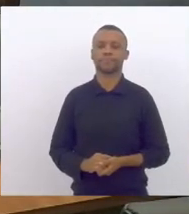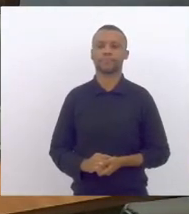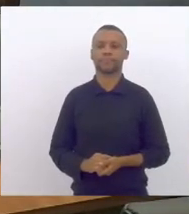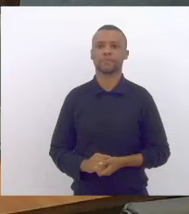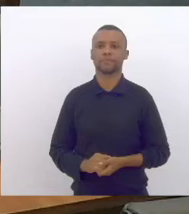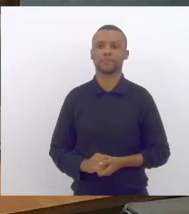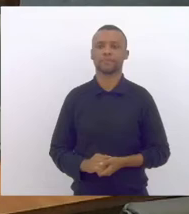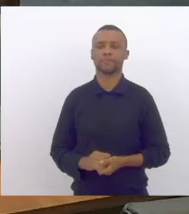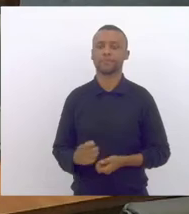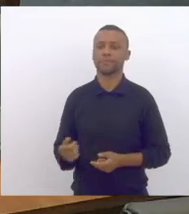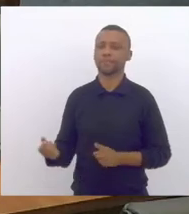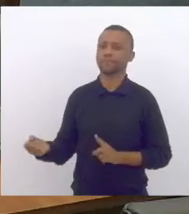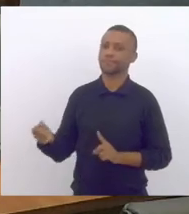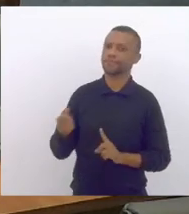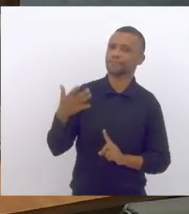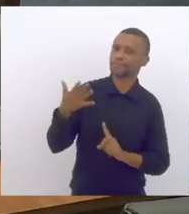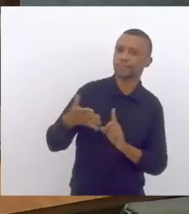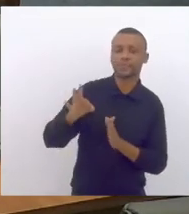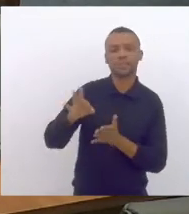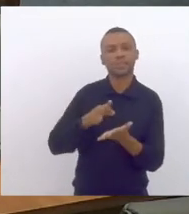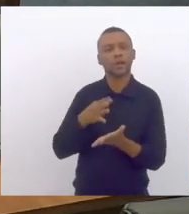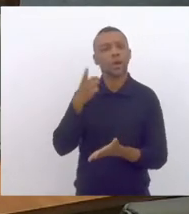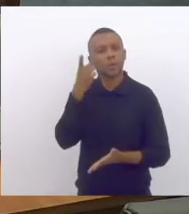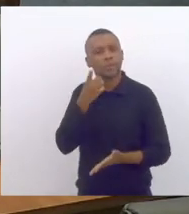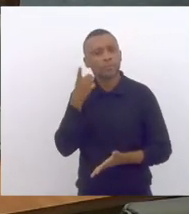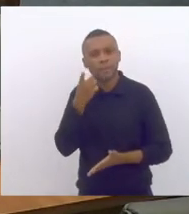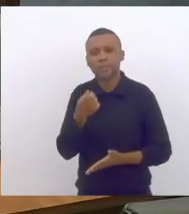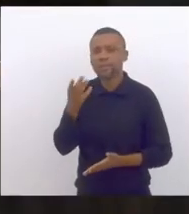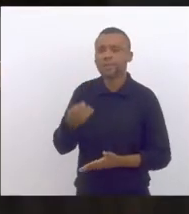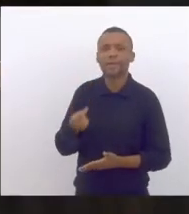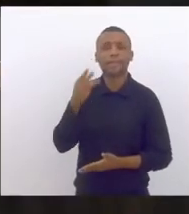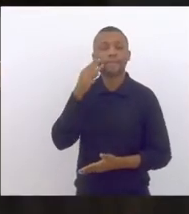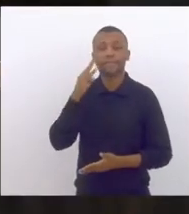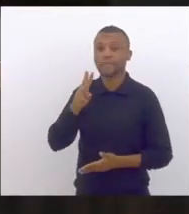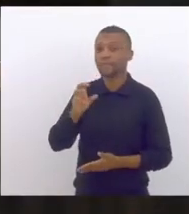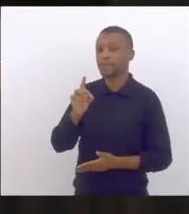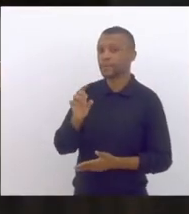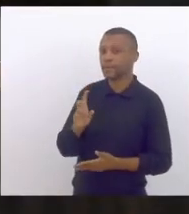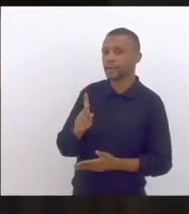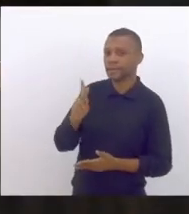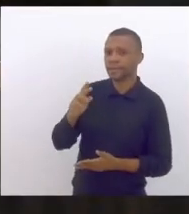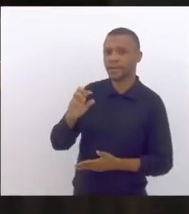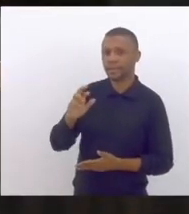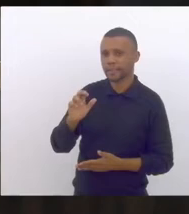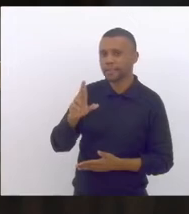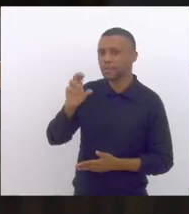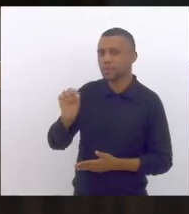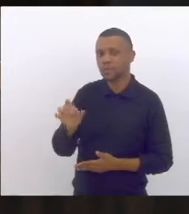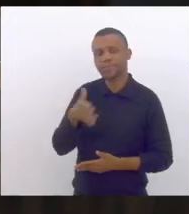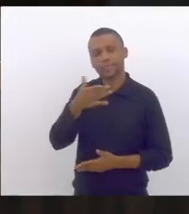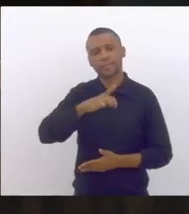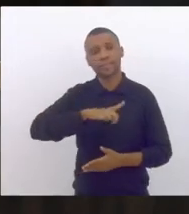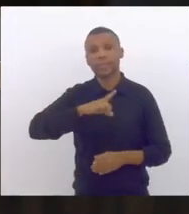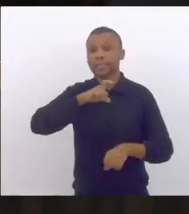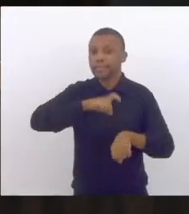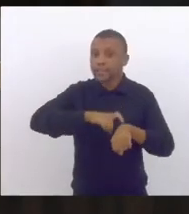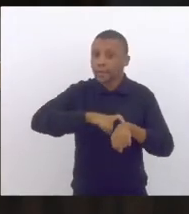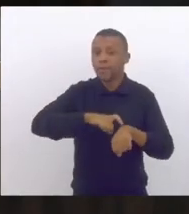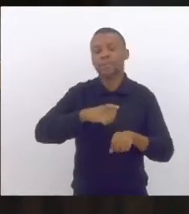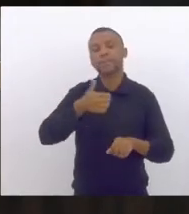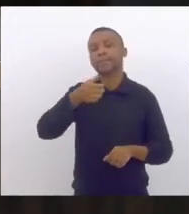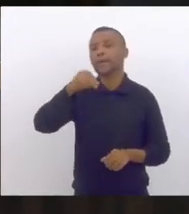próxima da escrita é o nome Deputado Valdete Carneiro vossa excelência dispõe de 10 minutos no tempo